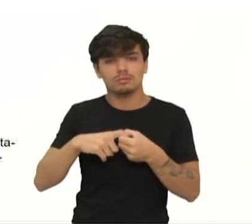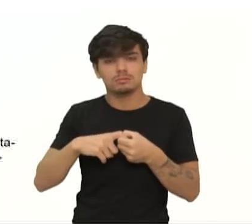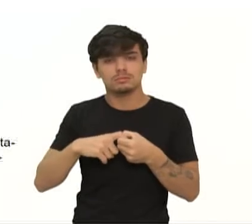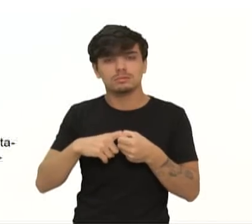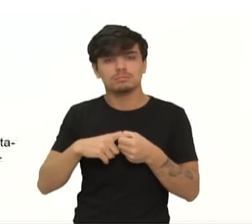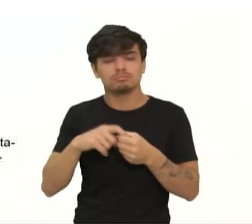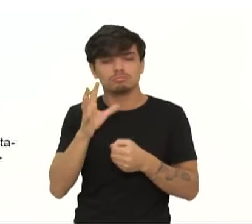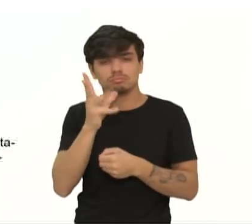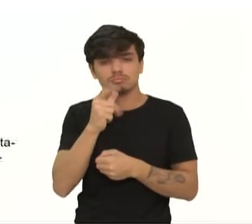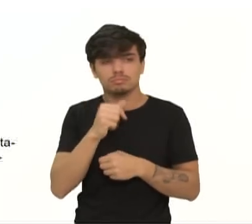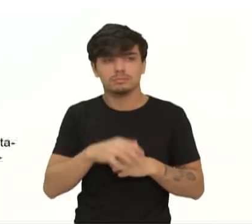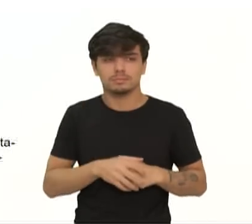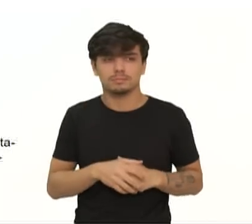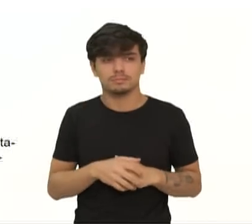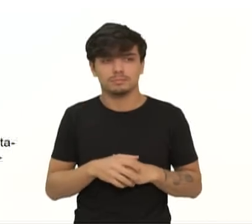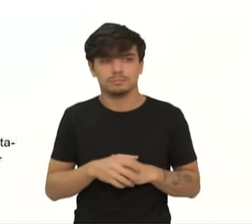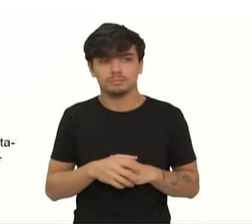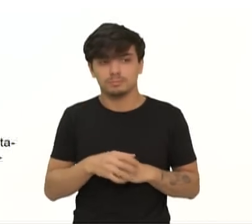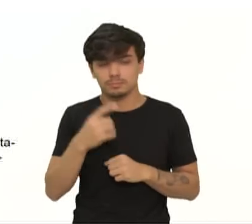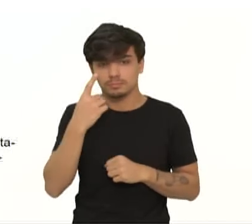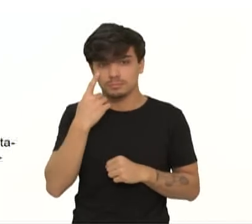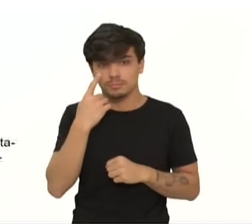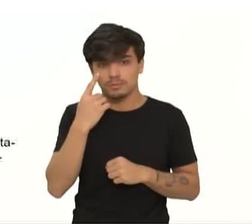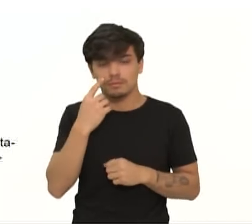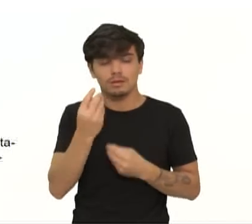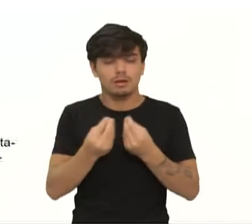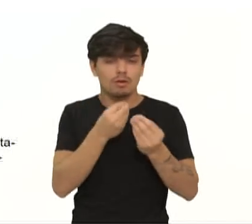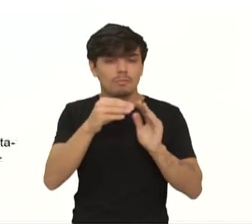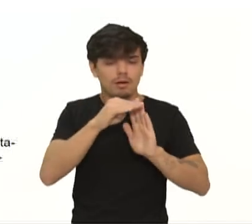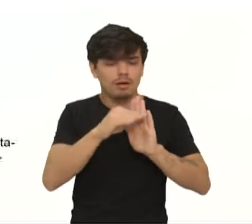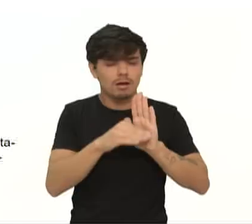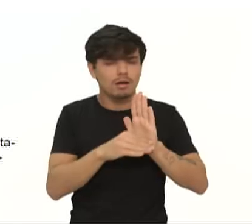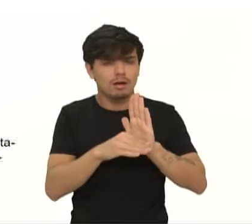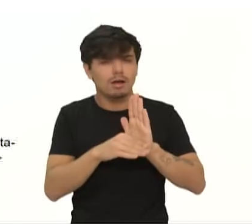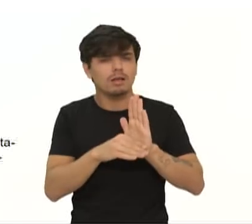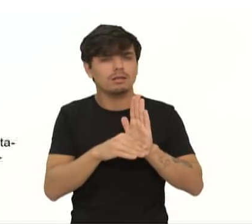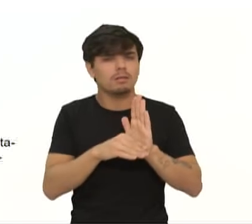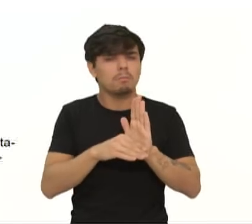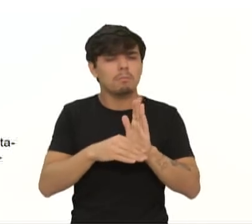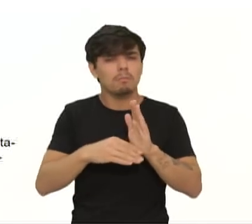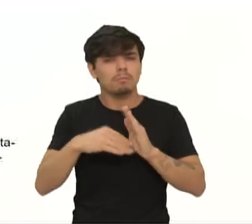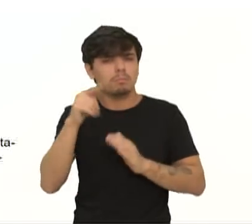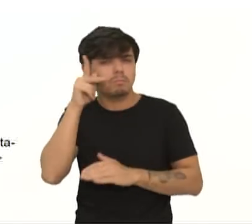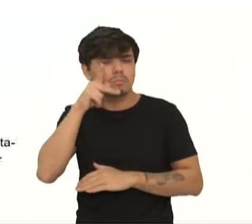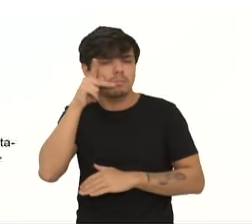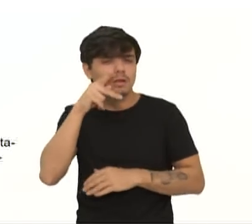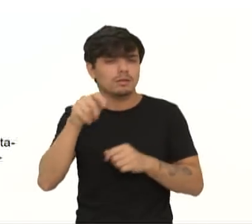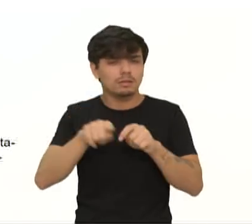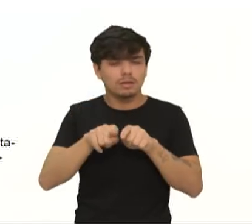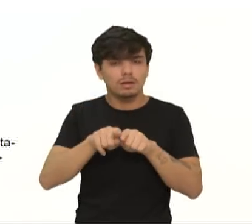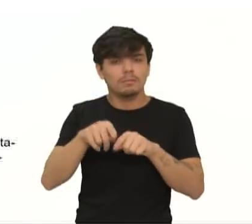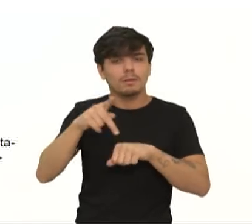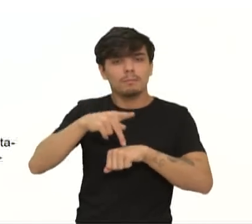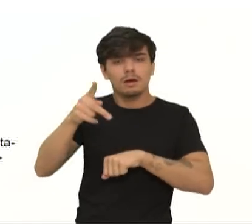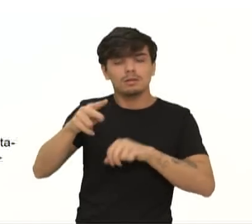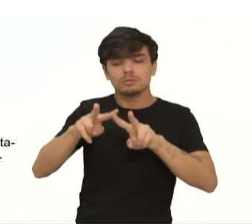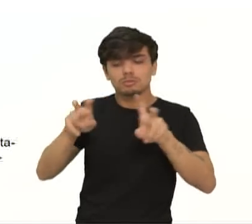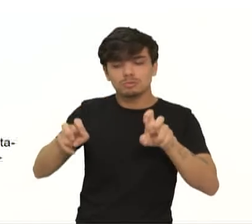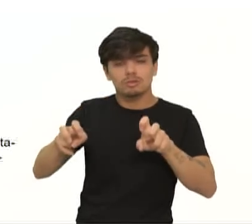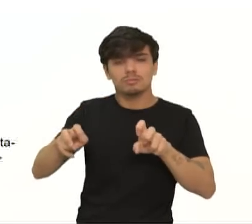os economistas. Veja medidas políticas e econômicas de países em resposta à